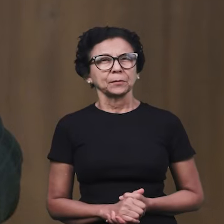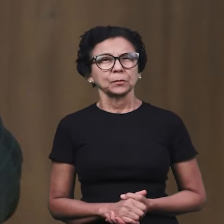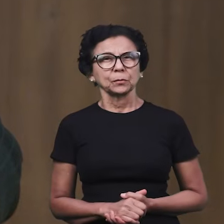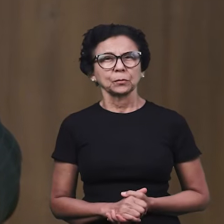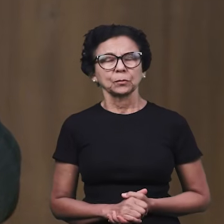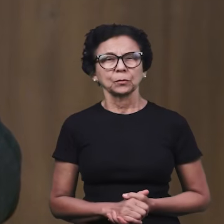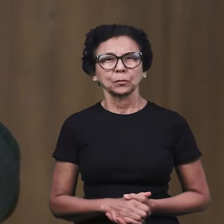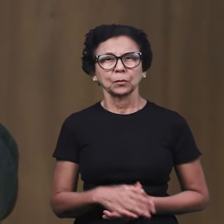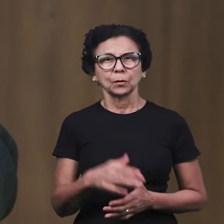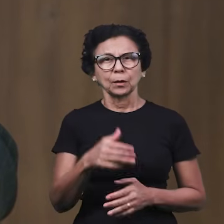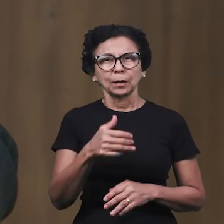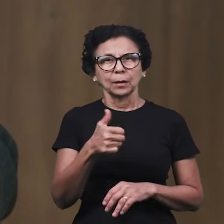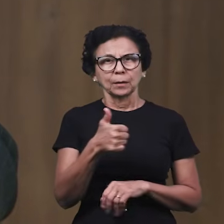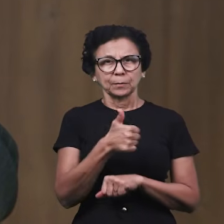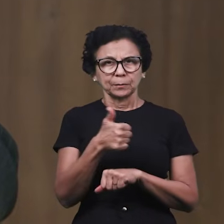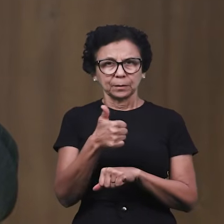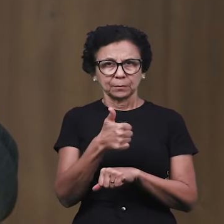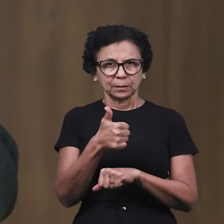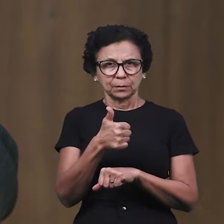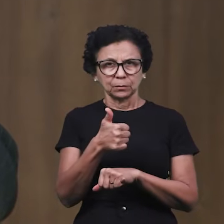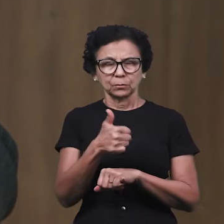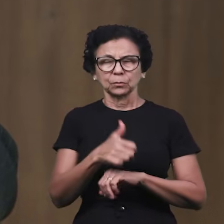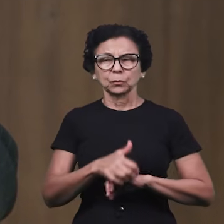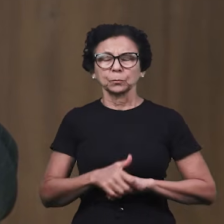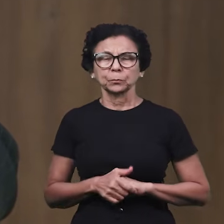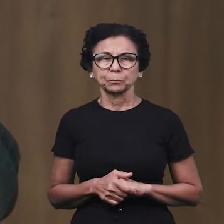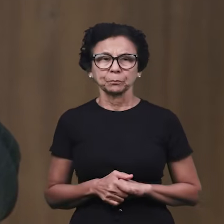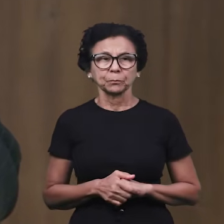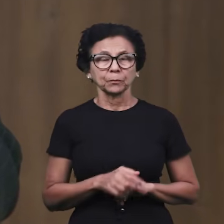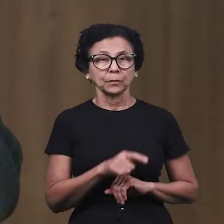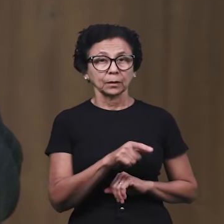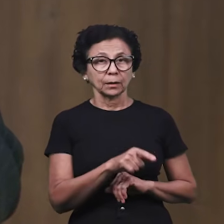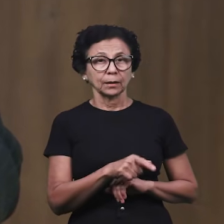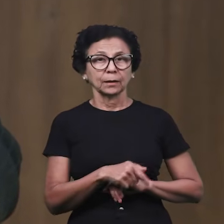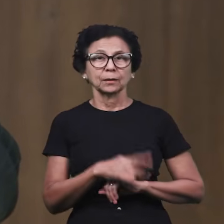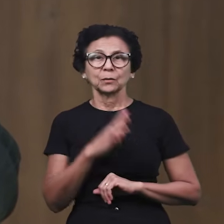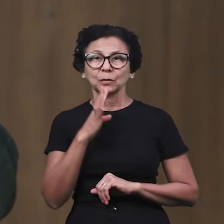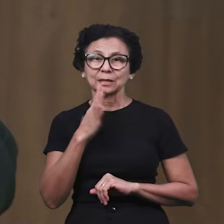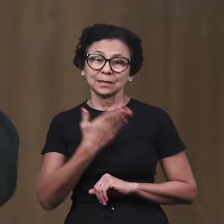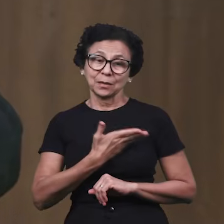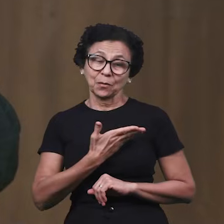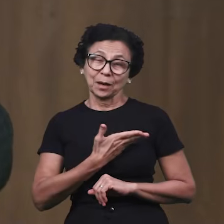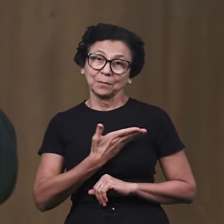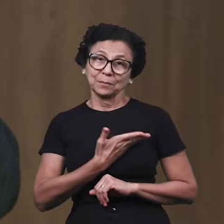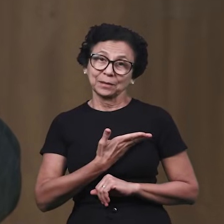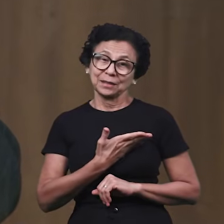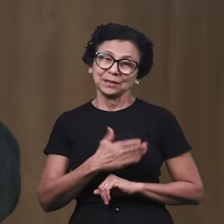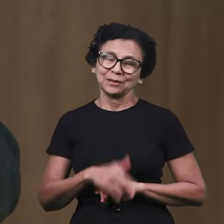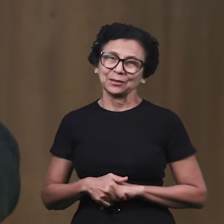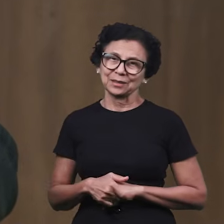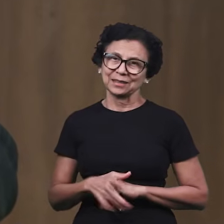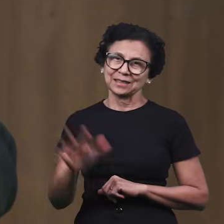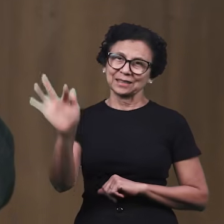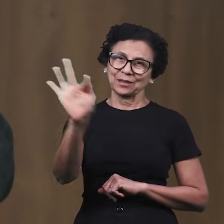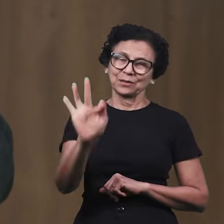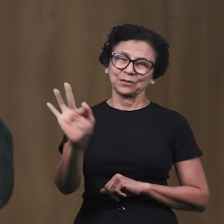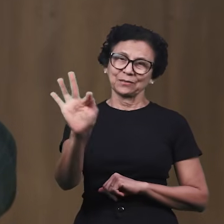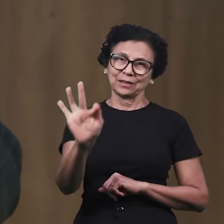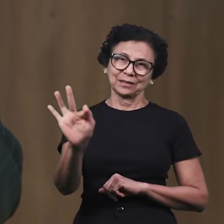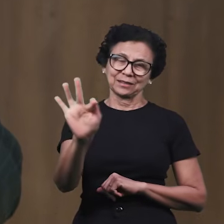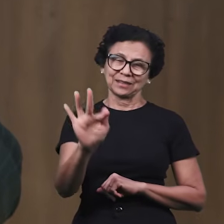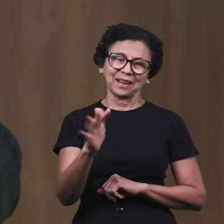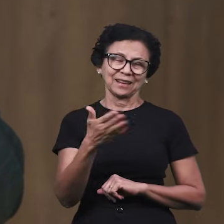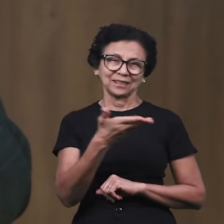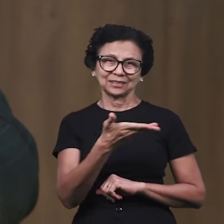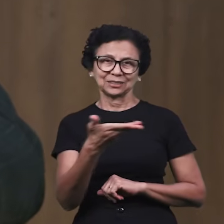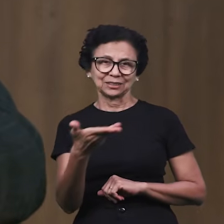ano, ele começa a sair com os amigos novos, agora amigos da faculdade, da